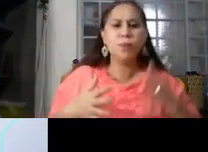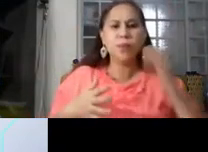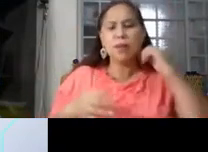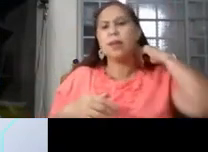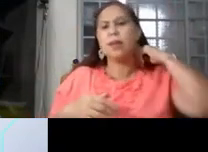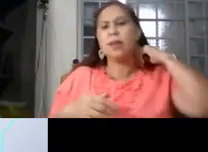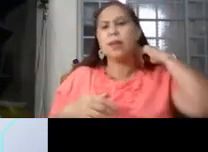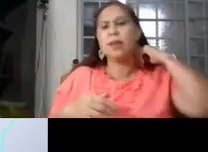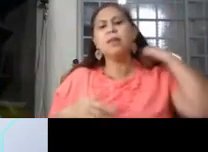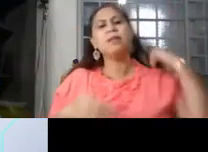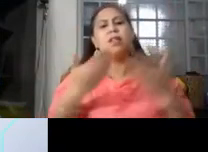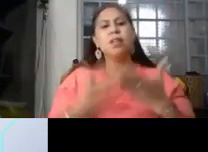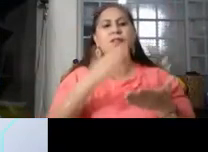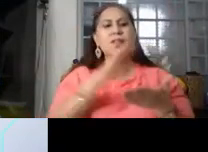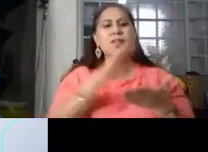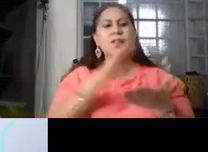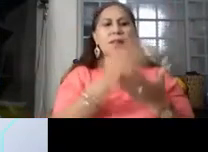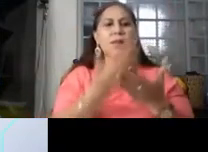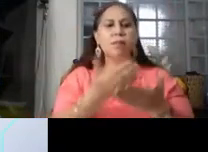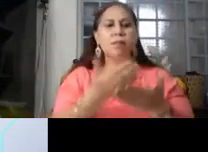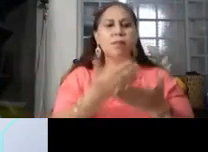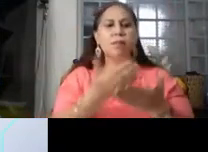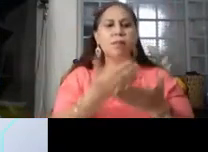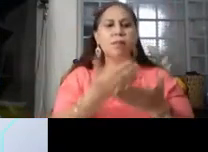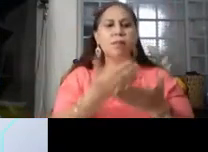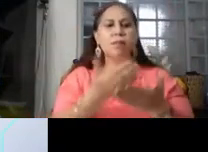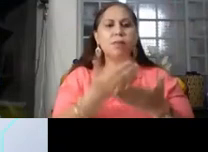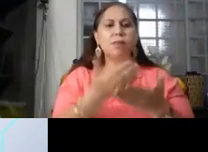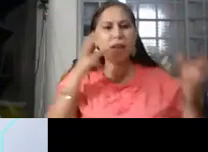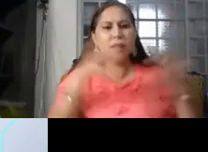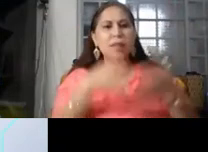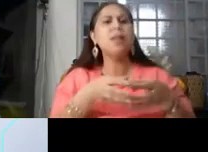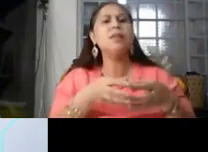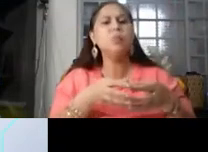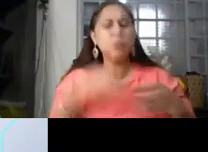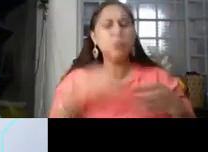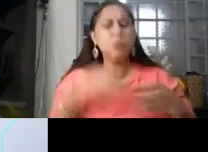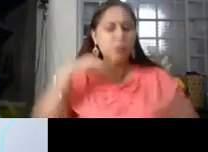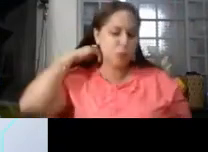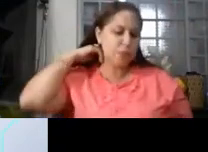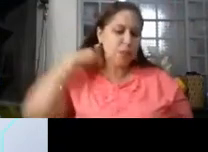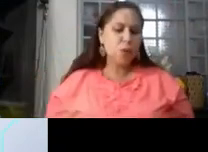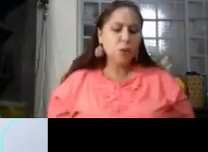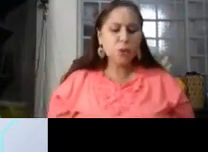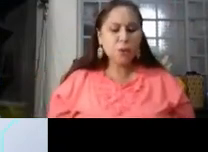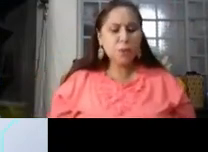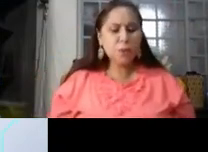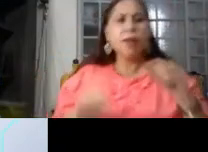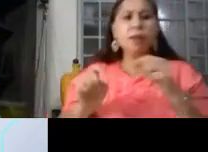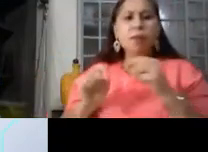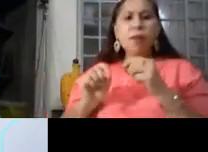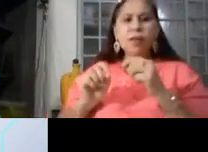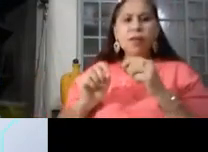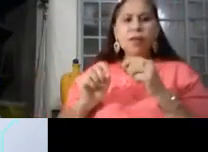narrador, né? Isso aí já está fazendo parte da tradução e interpretação, já está entrando ali no último módulo,